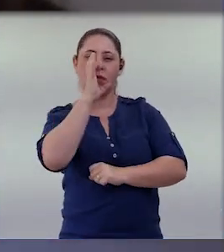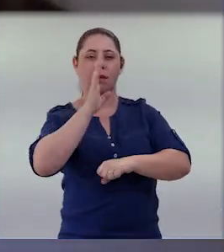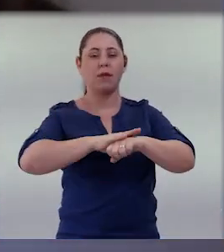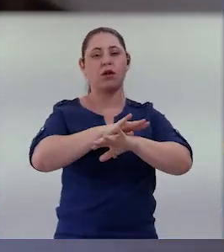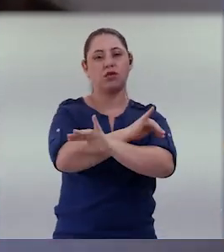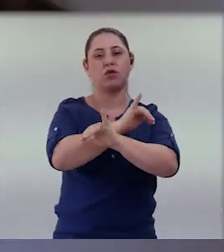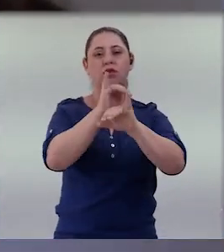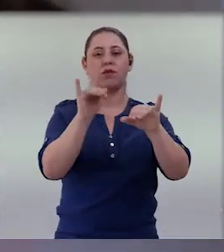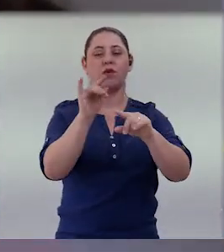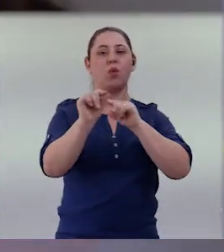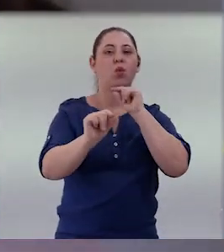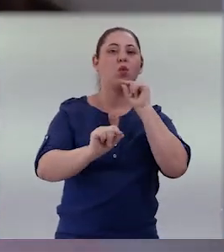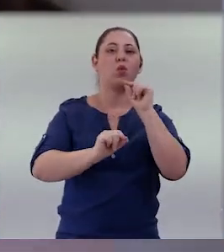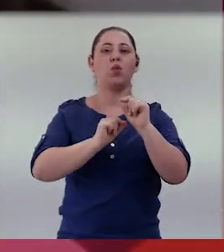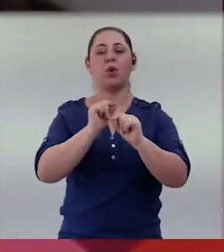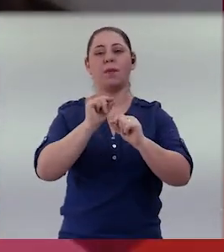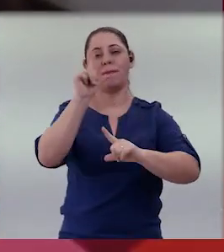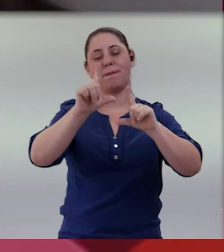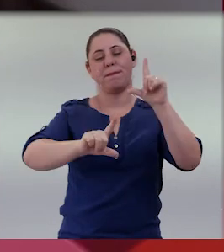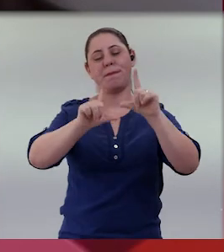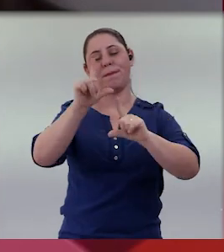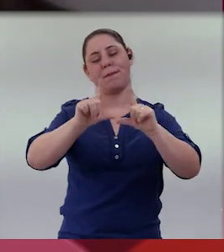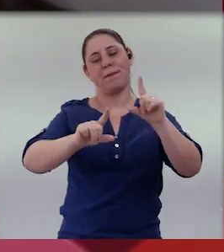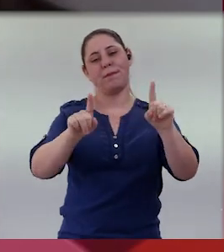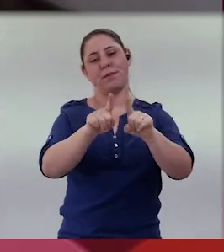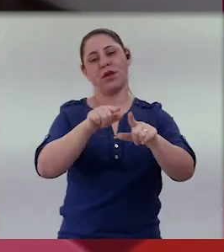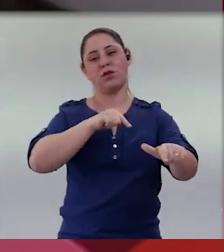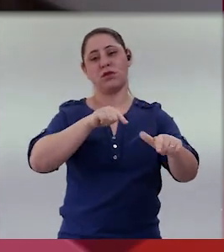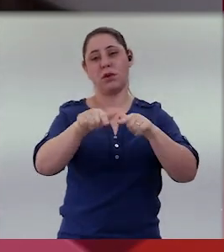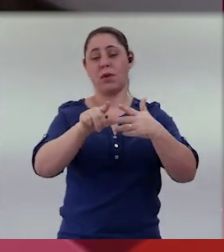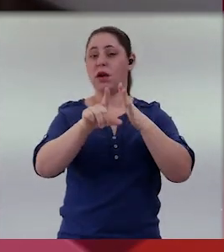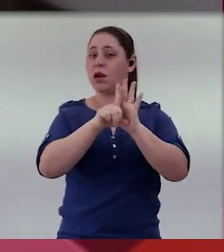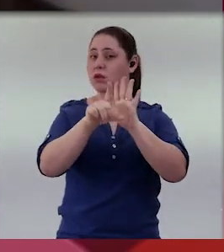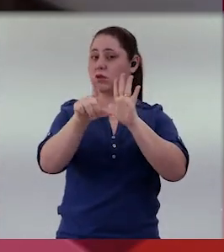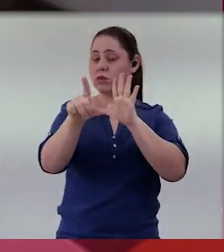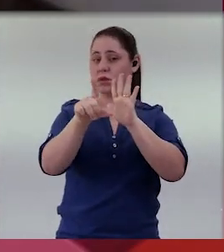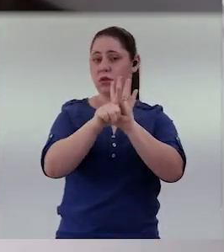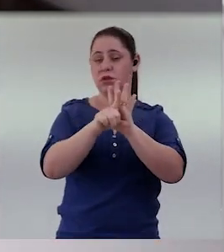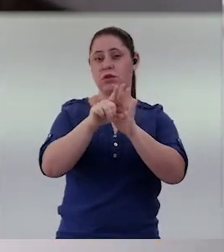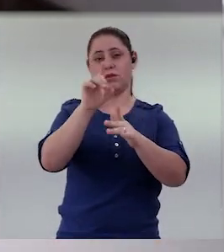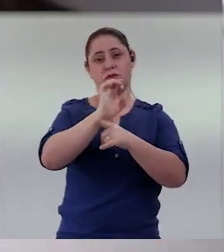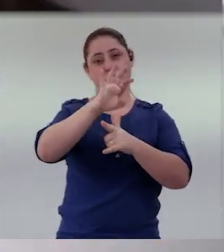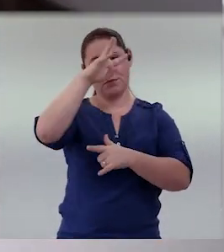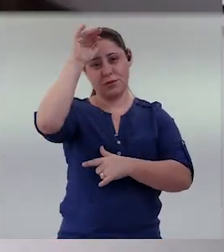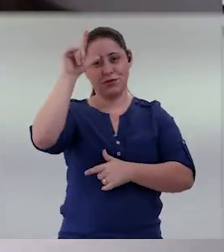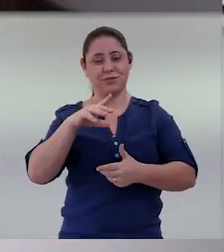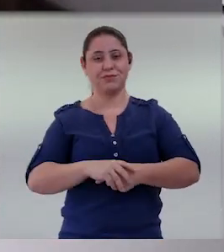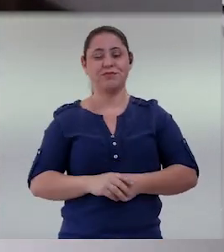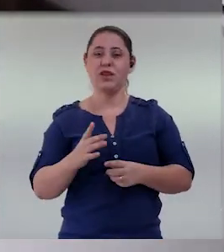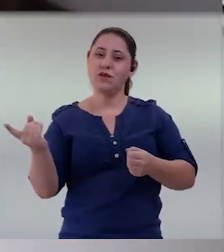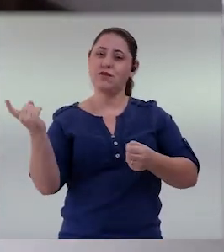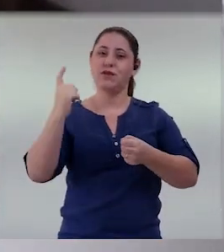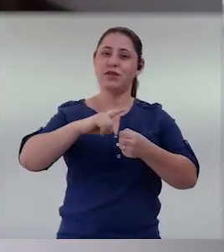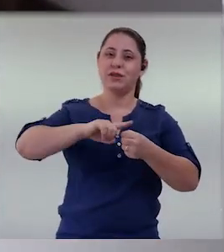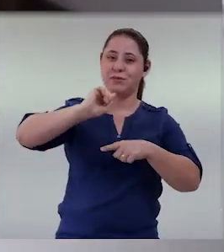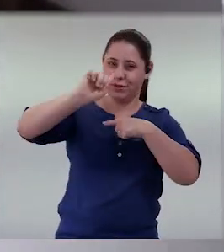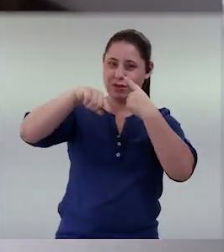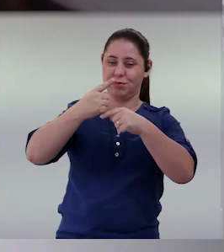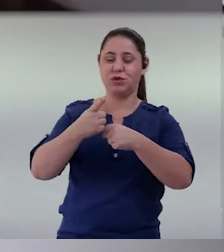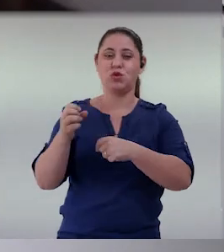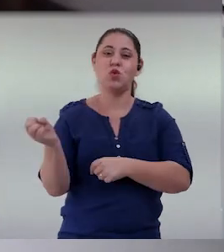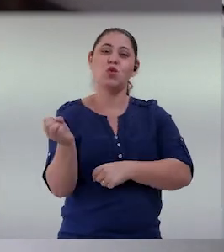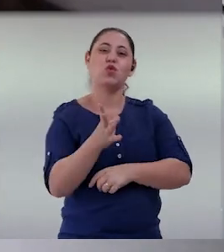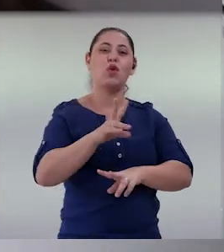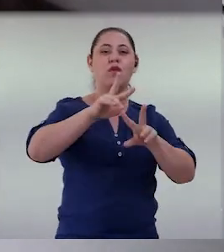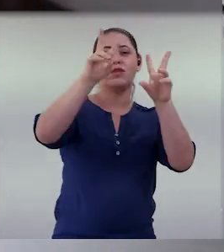Assembleia, onde você pode conferir mais informações a respeito da nossa programação e do trabalho legislativo em Mato Grosso